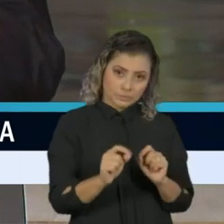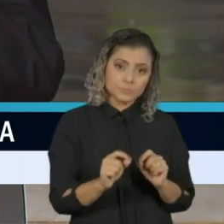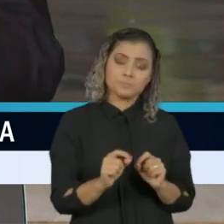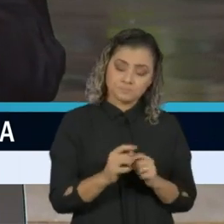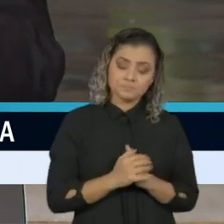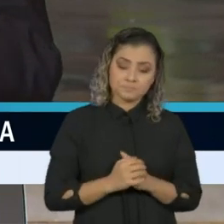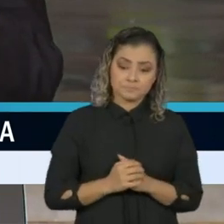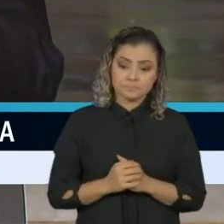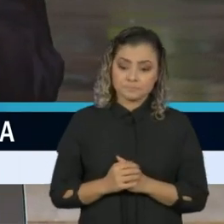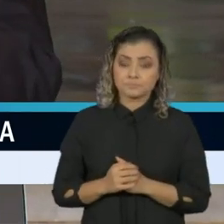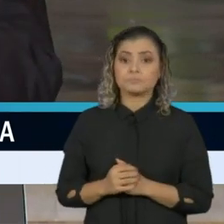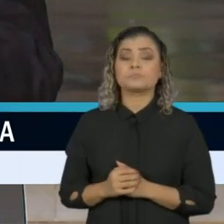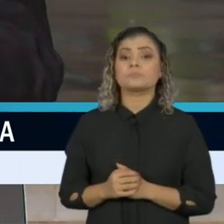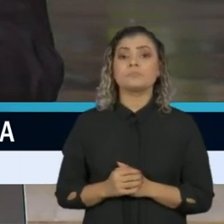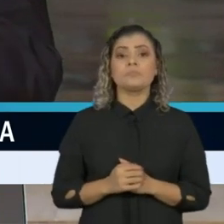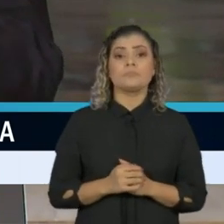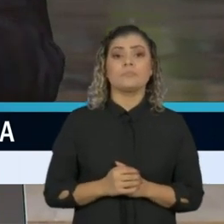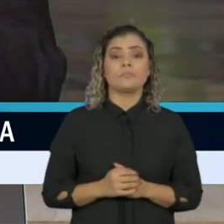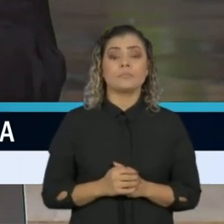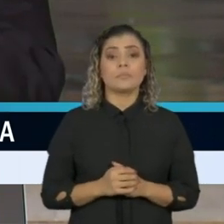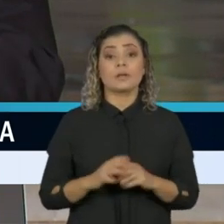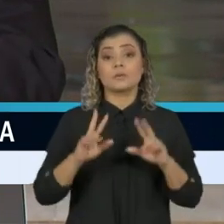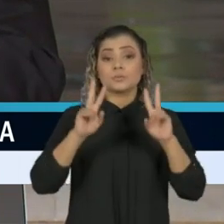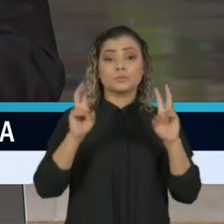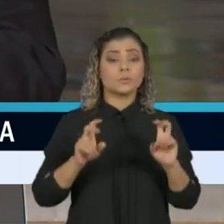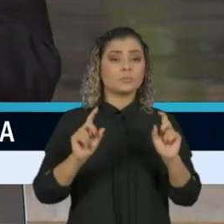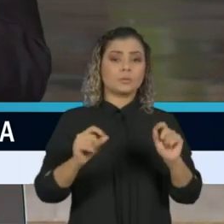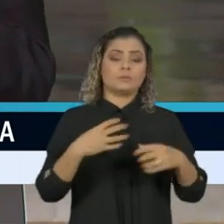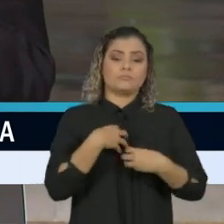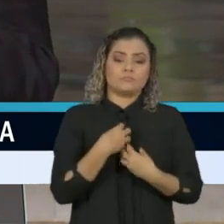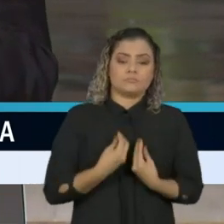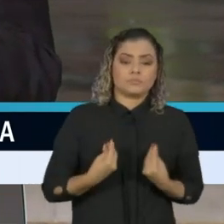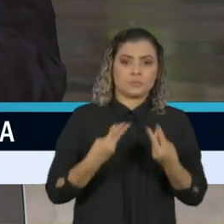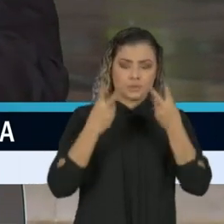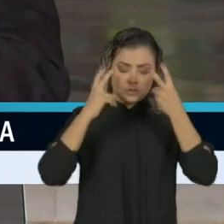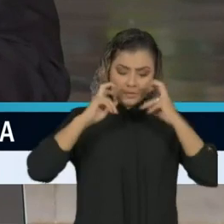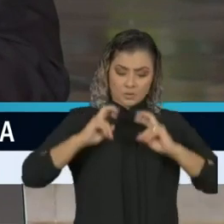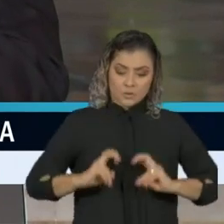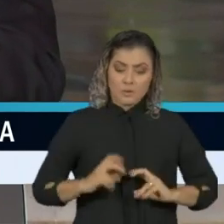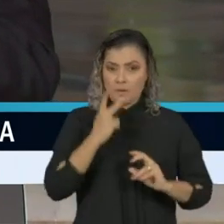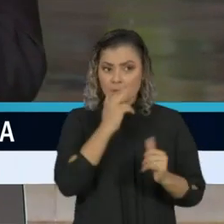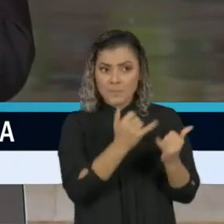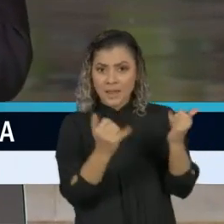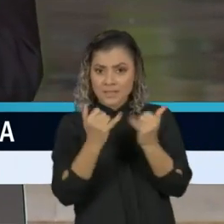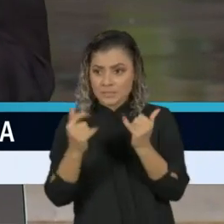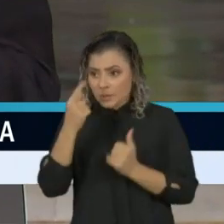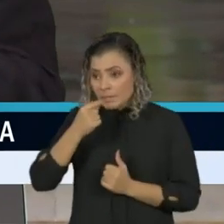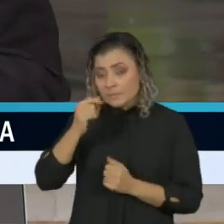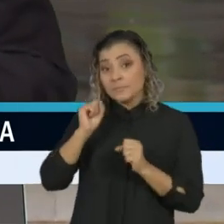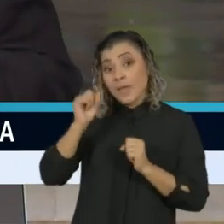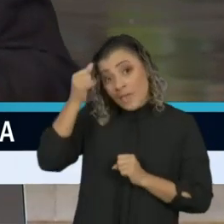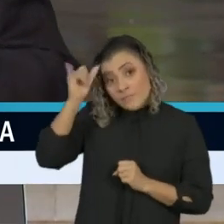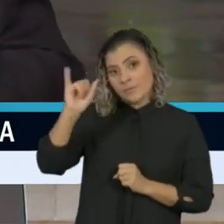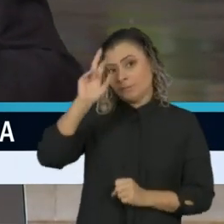possa fazer um discernimento melhor a respeito dos sintomas, porque como eles são muito parecidos, eles podem